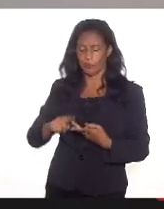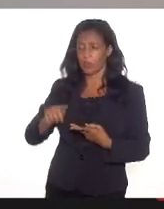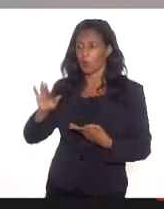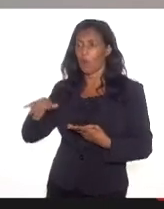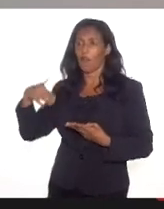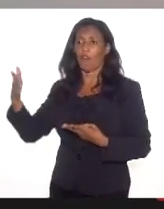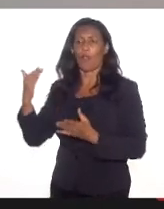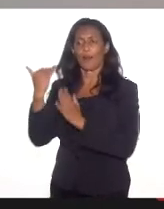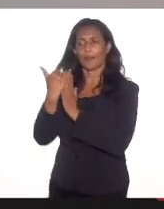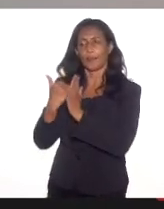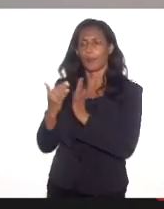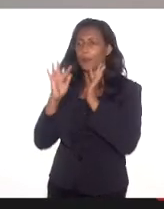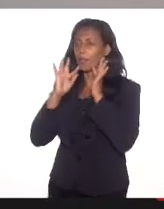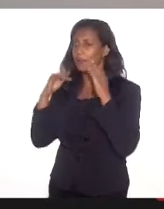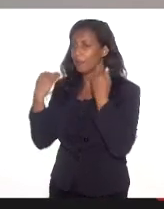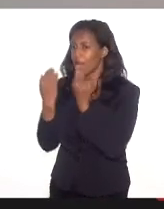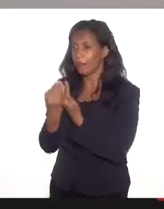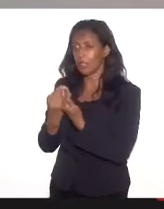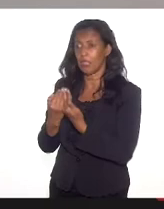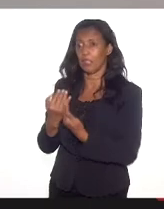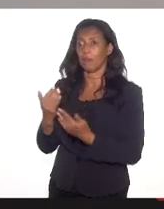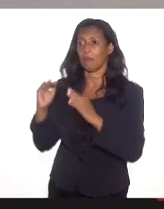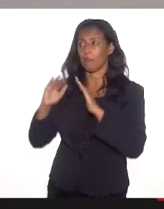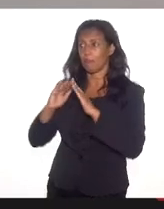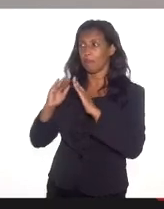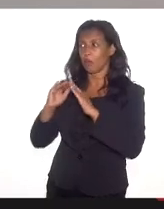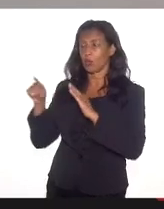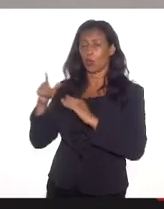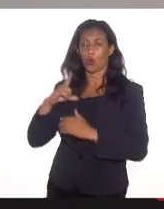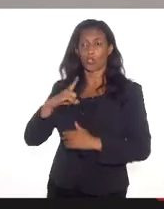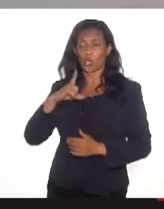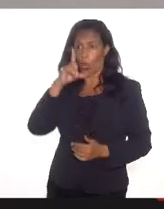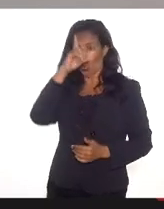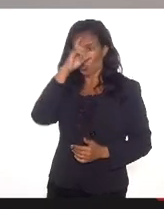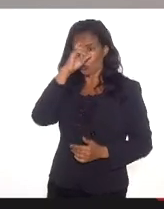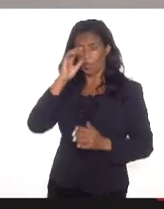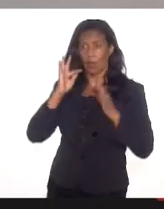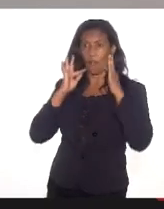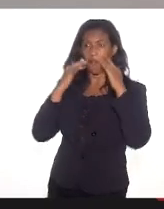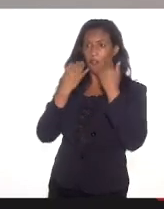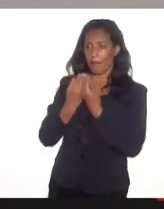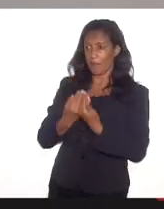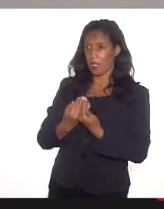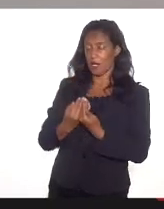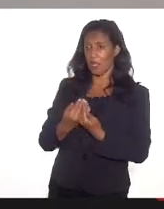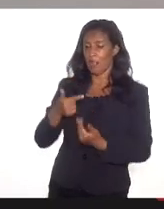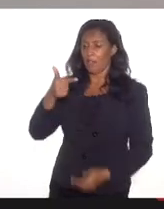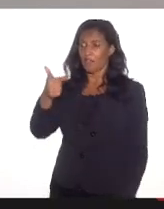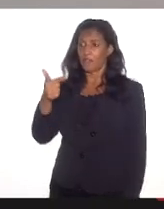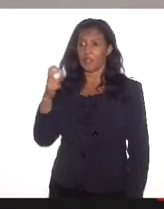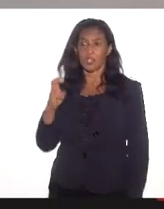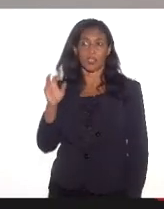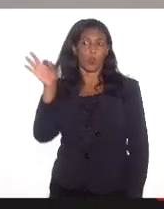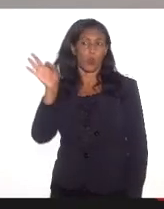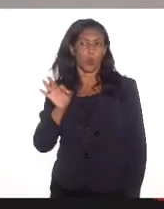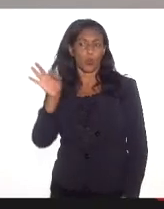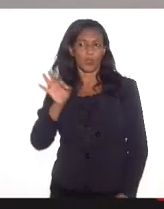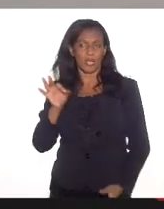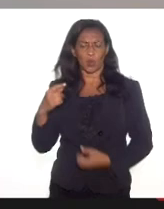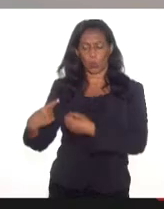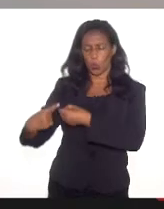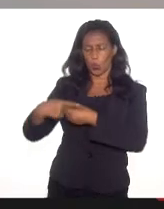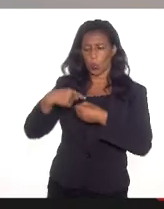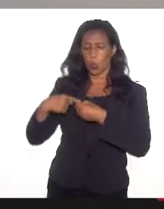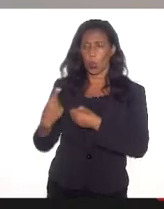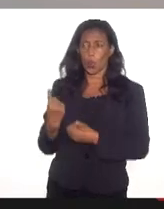mesmo onde tinha clínica de saúde da família no território de abrangência dela 25% do domicílio com pelo menos uma